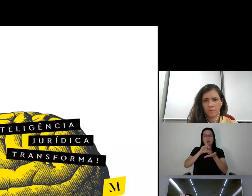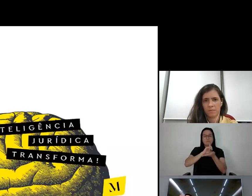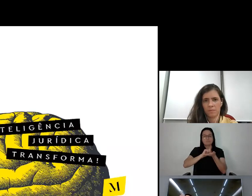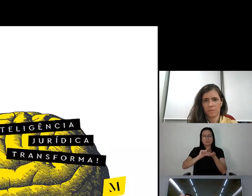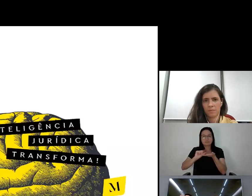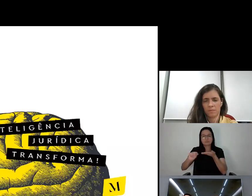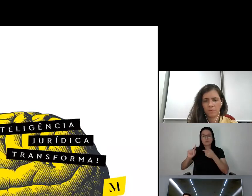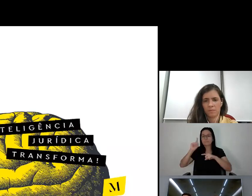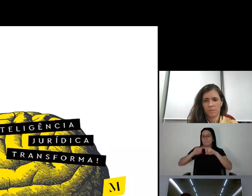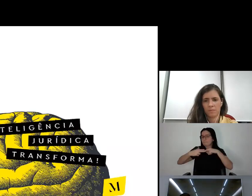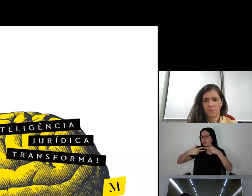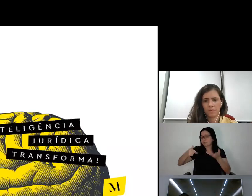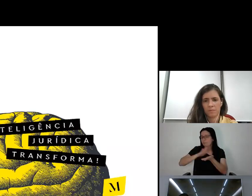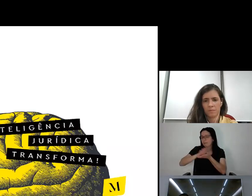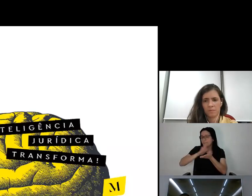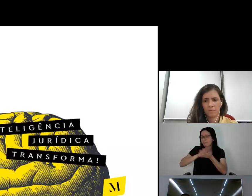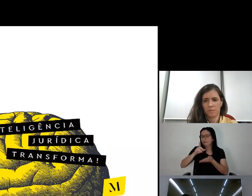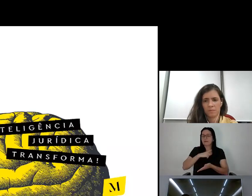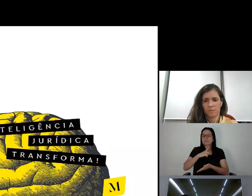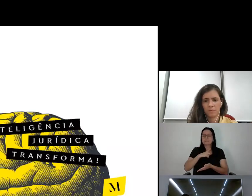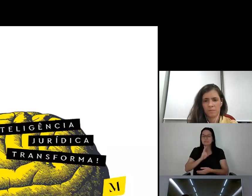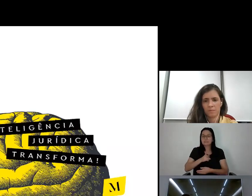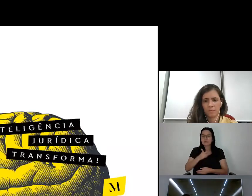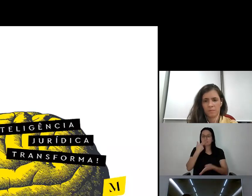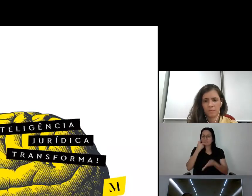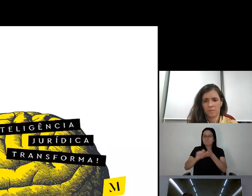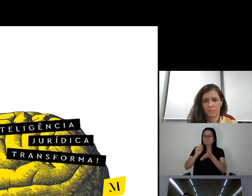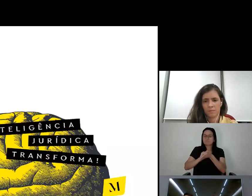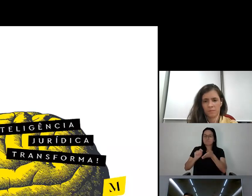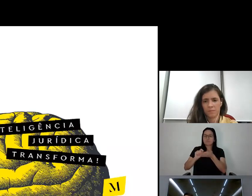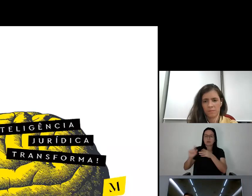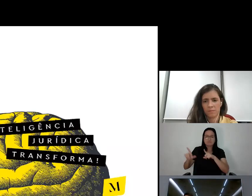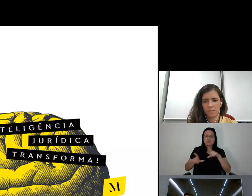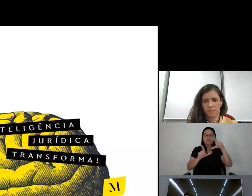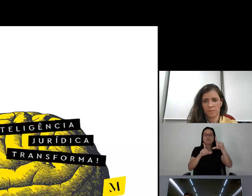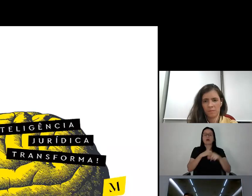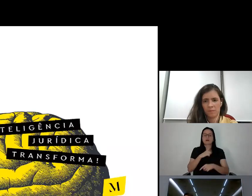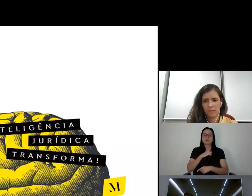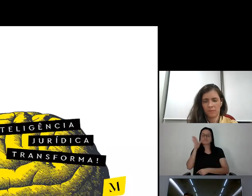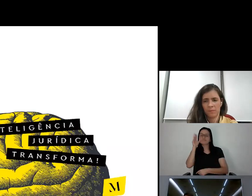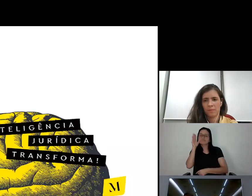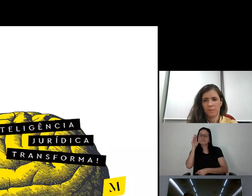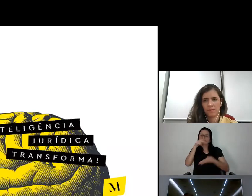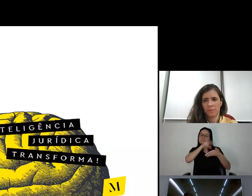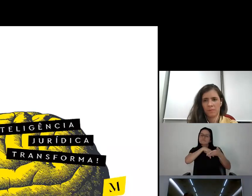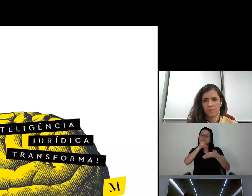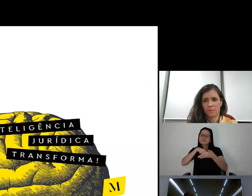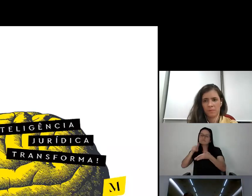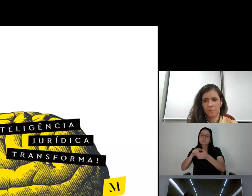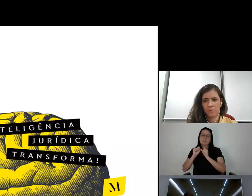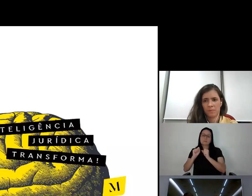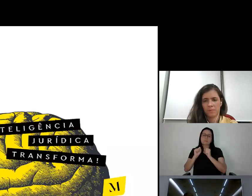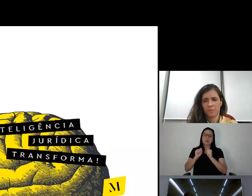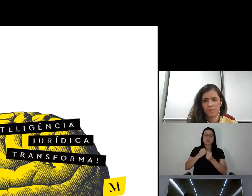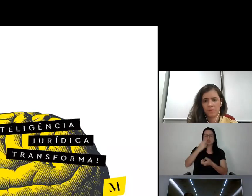e constantemente também, eu e o Matheus, a gente vive escrevendo os artigos por lá, então temas relacionados ao direito digital, inteligência